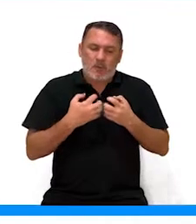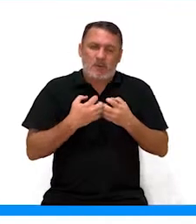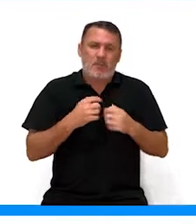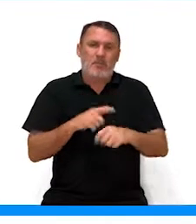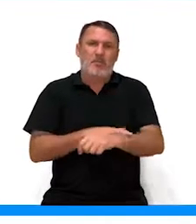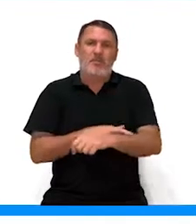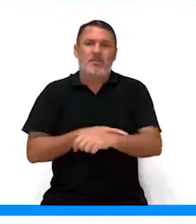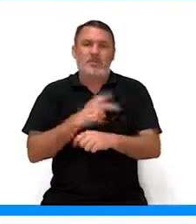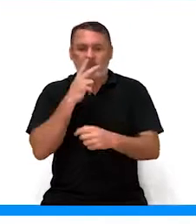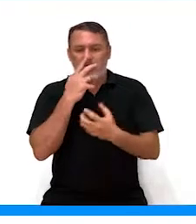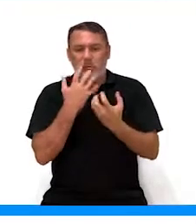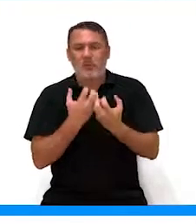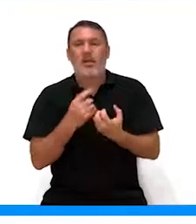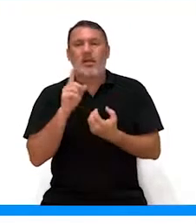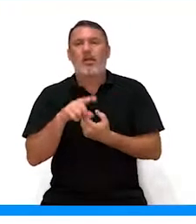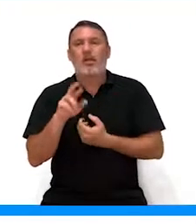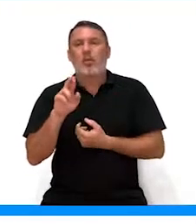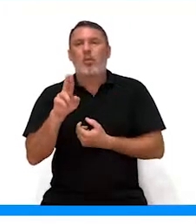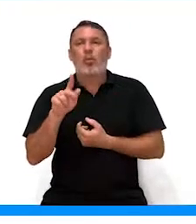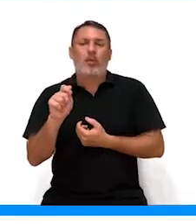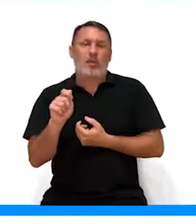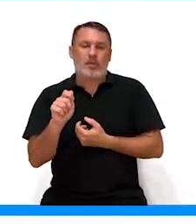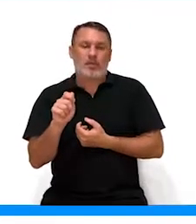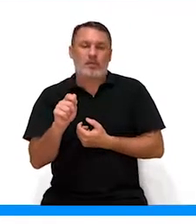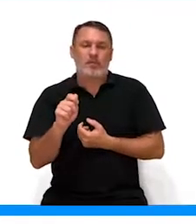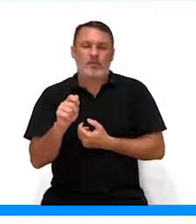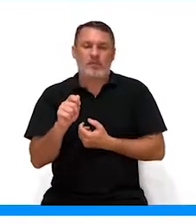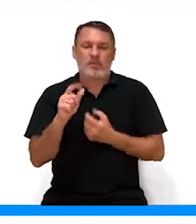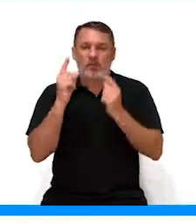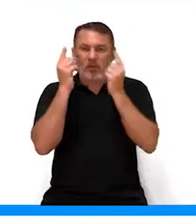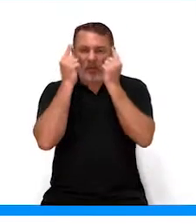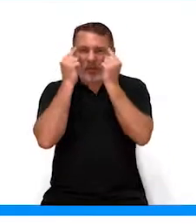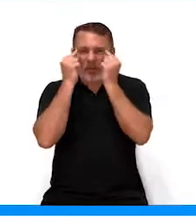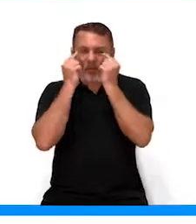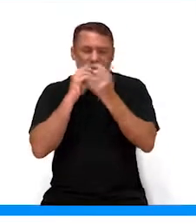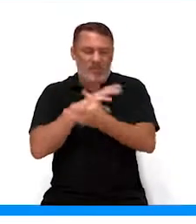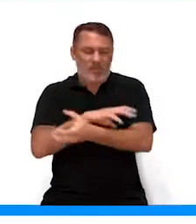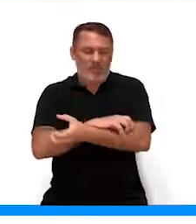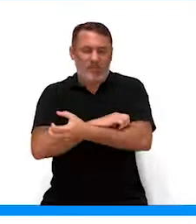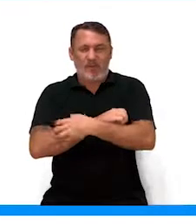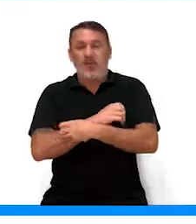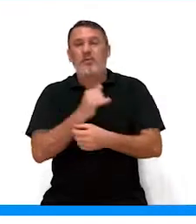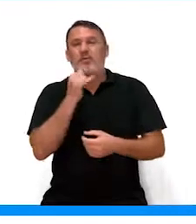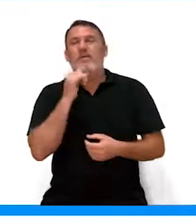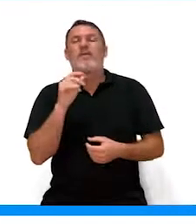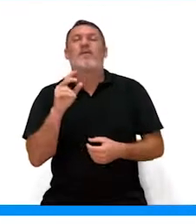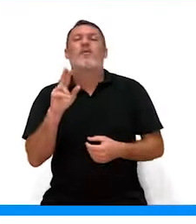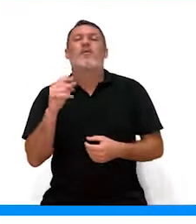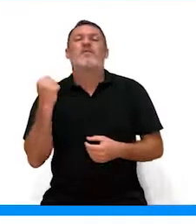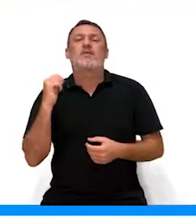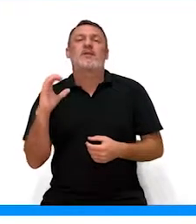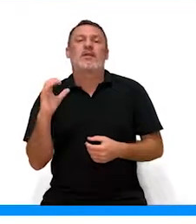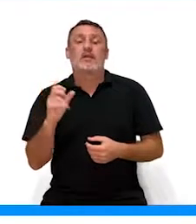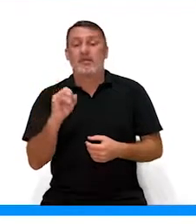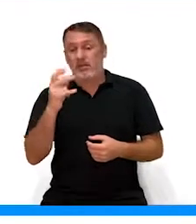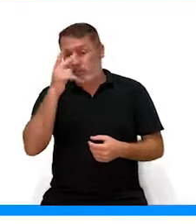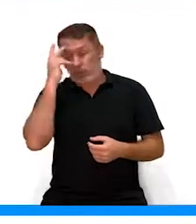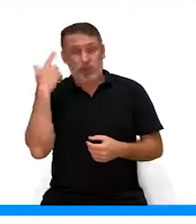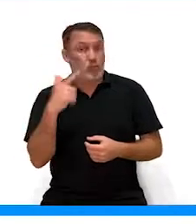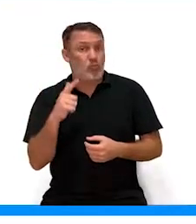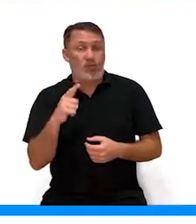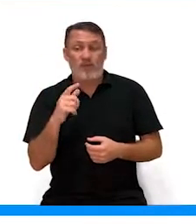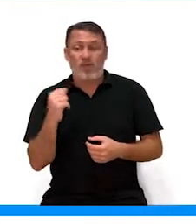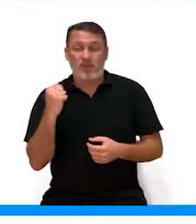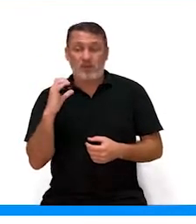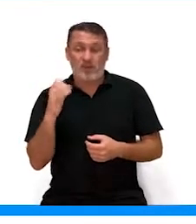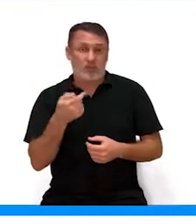que perde, né, essa estrutura da pele, provocando aí as rugas. Um fato que a gente tem é a vitamina C. Quando uma